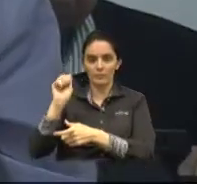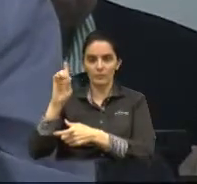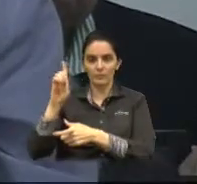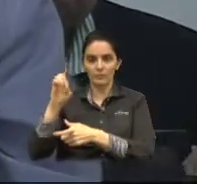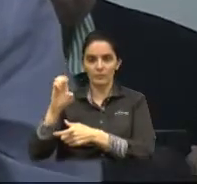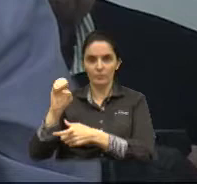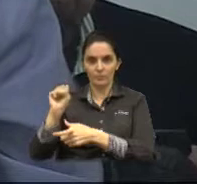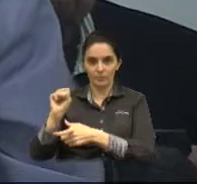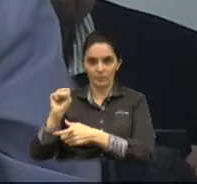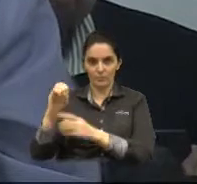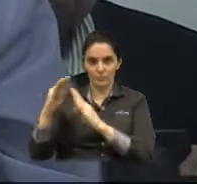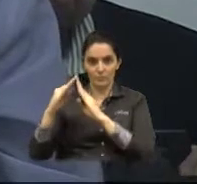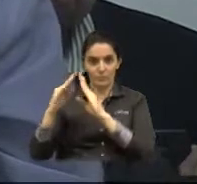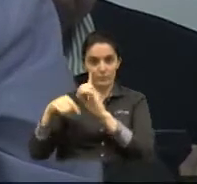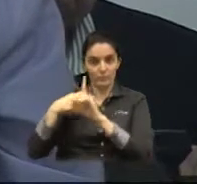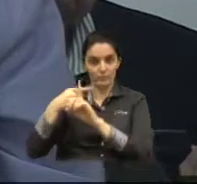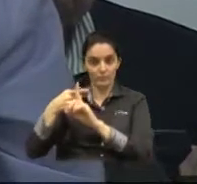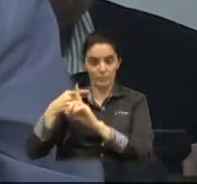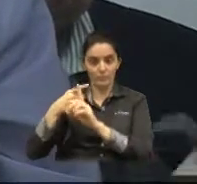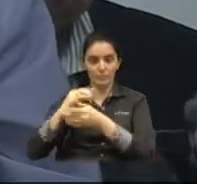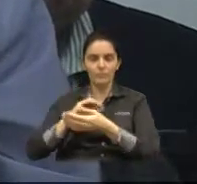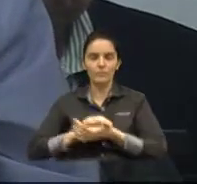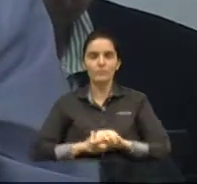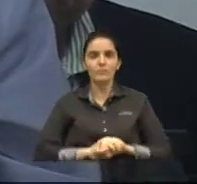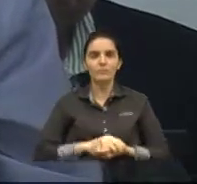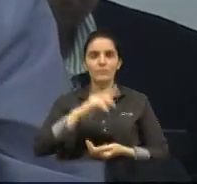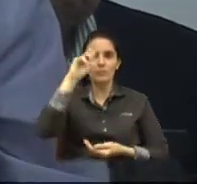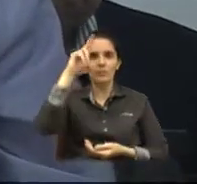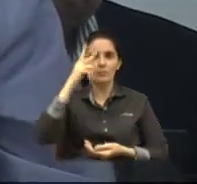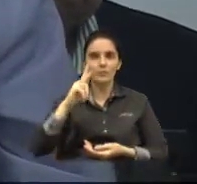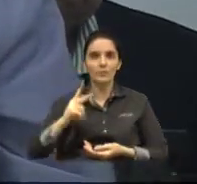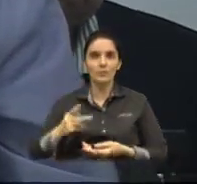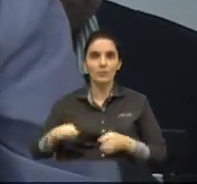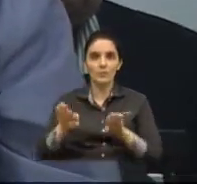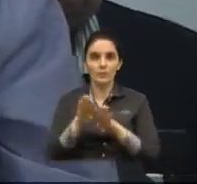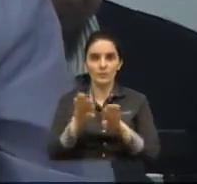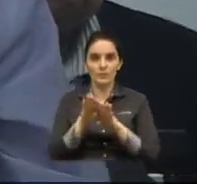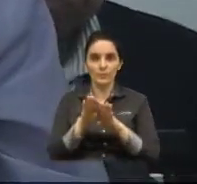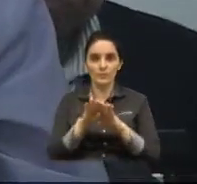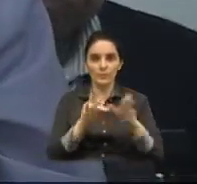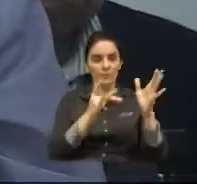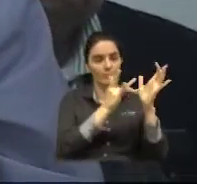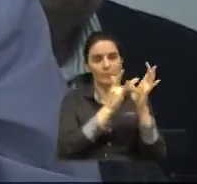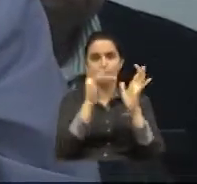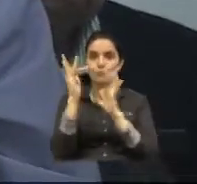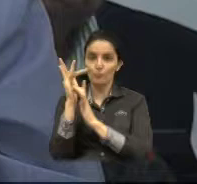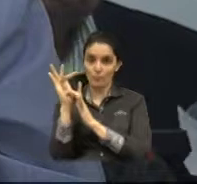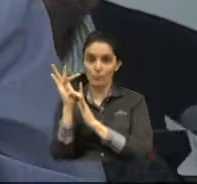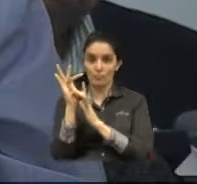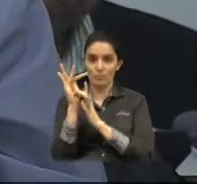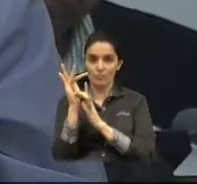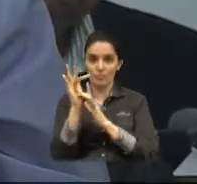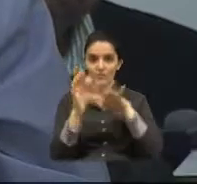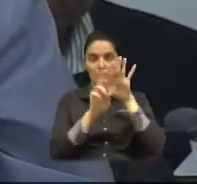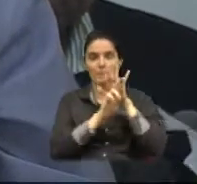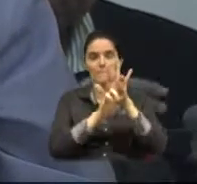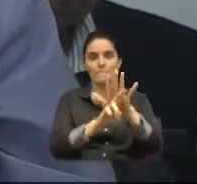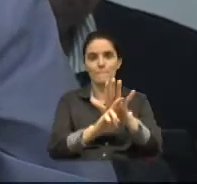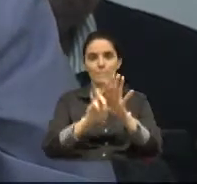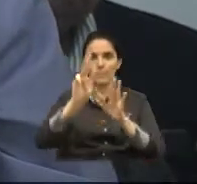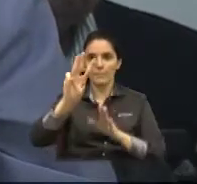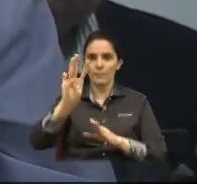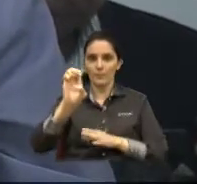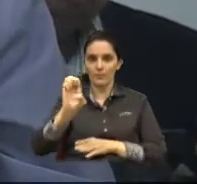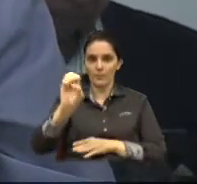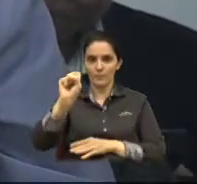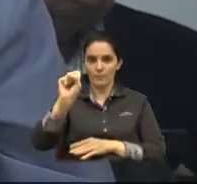Francisco, e para mim mais uma honra a mais, que quem interpretou Jesus é o Wesley, que fez um papel tão bonito e emocionante, que emocionou a